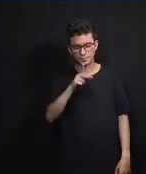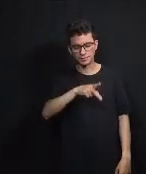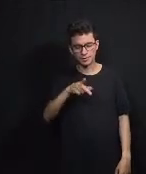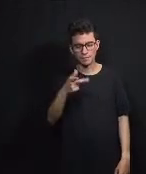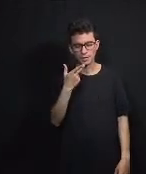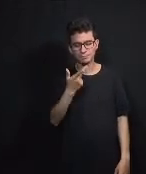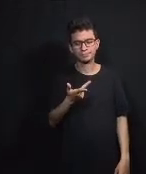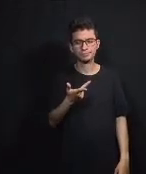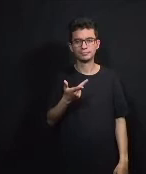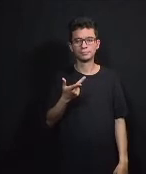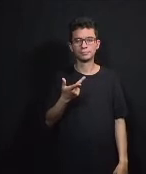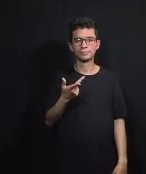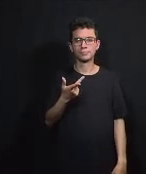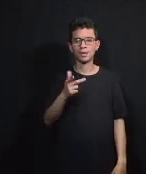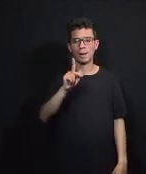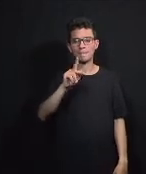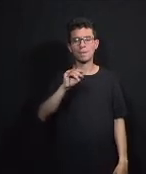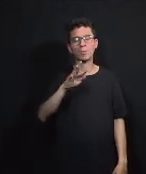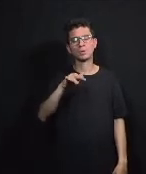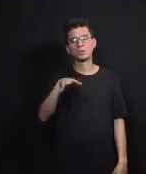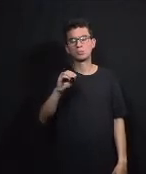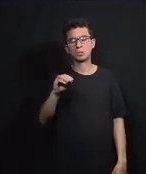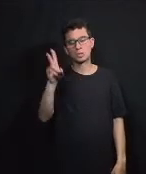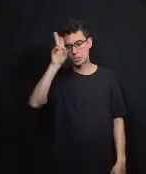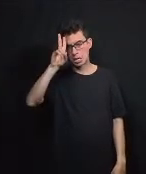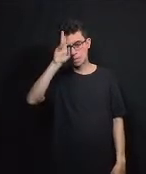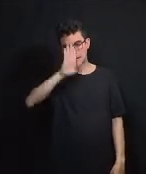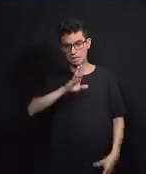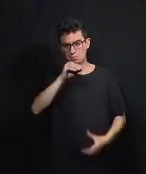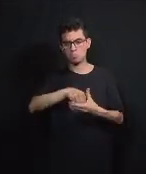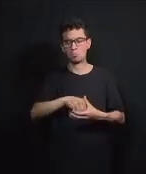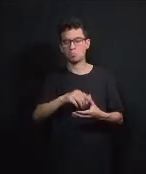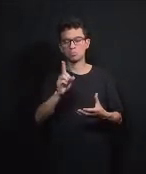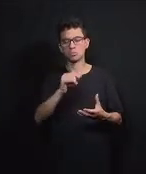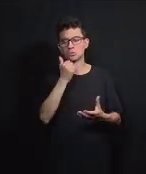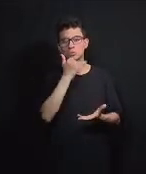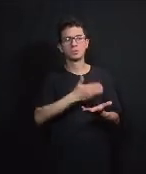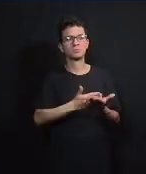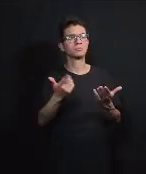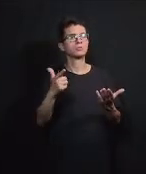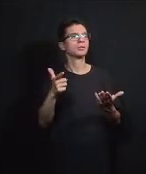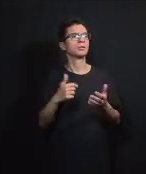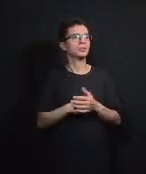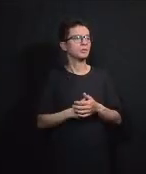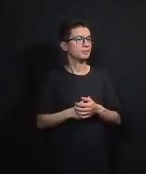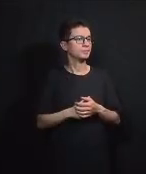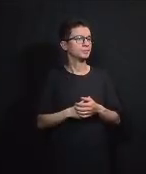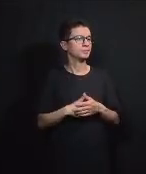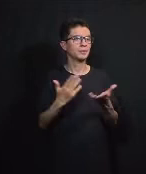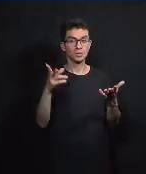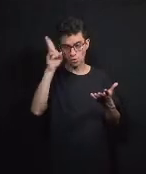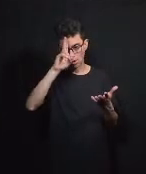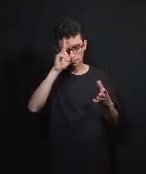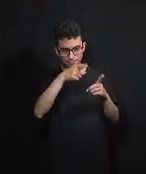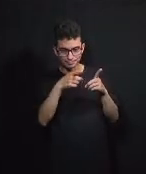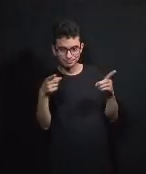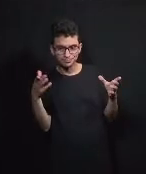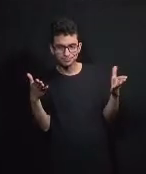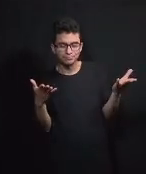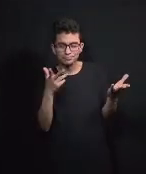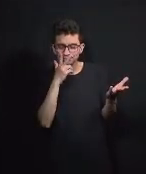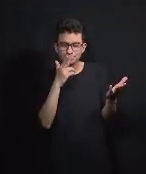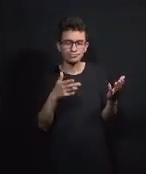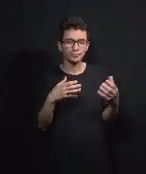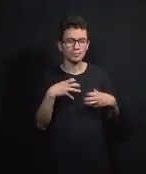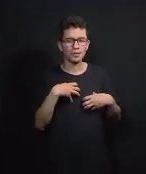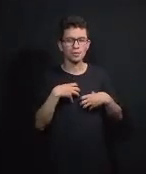O populismo tem uma história no Brasil, né? Uma pessoa que está me perguntando sabe. Existe, meio esquematicamente, um